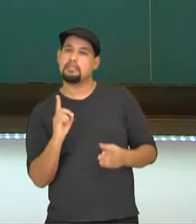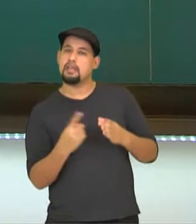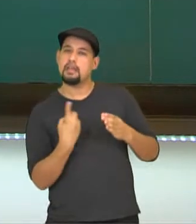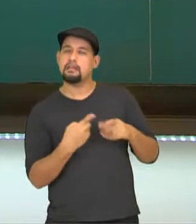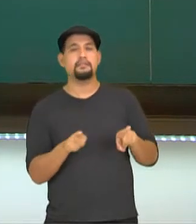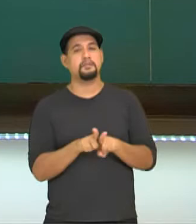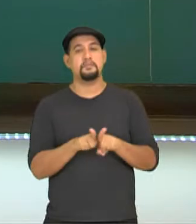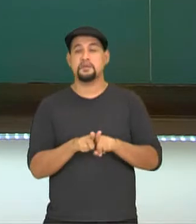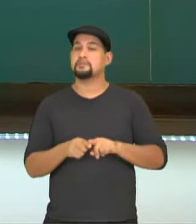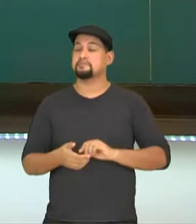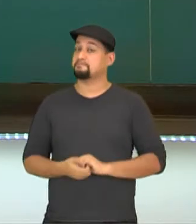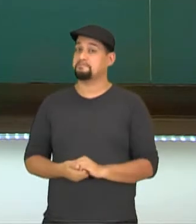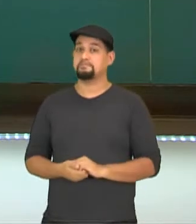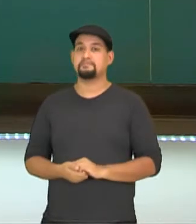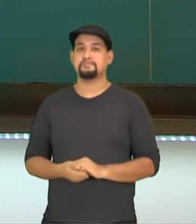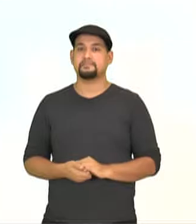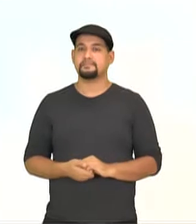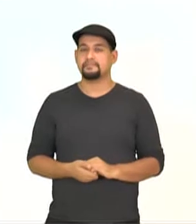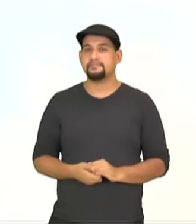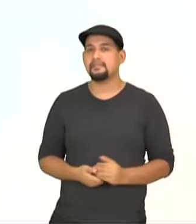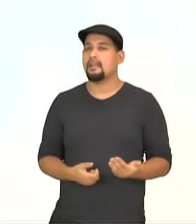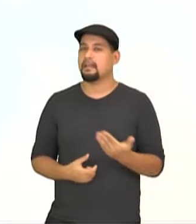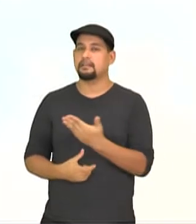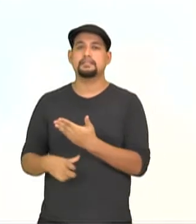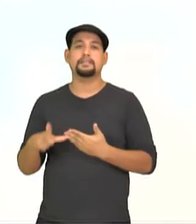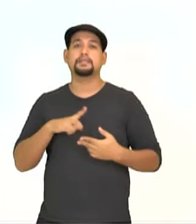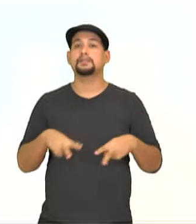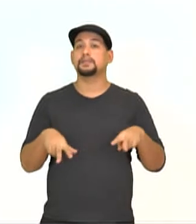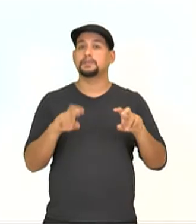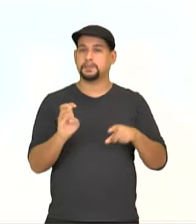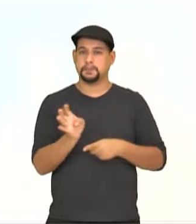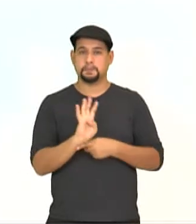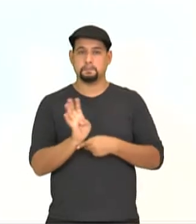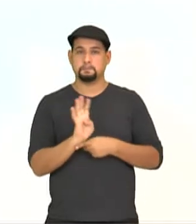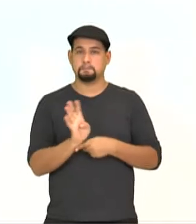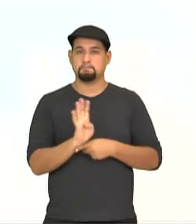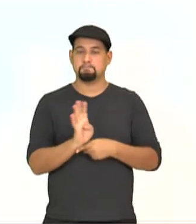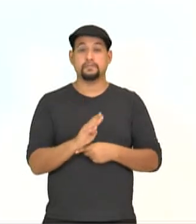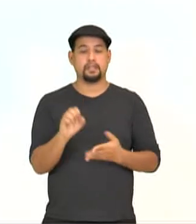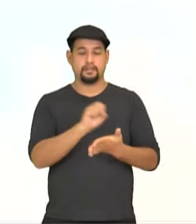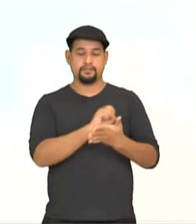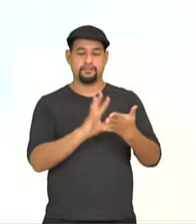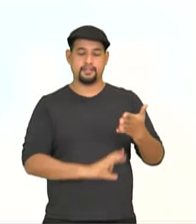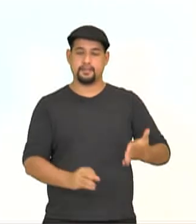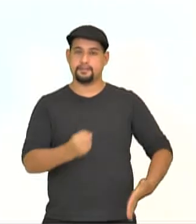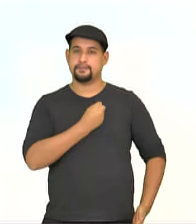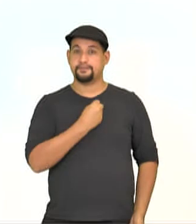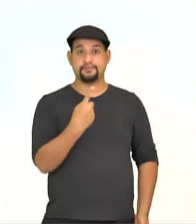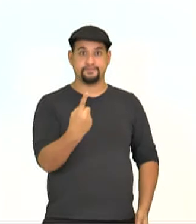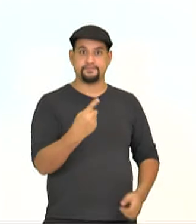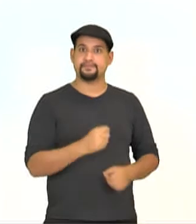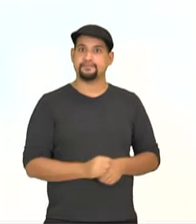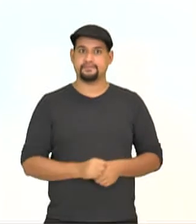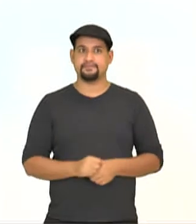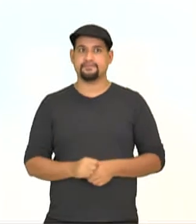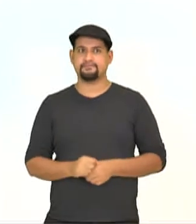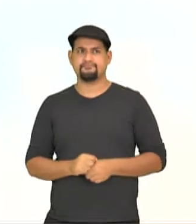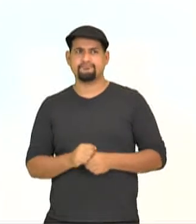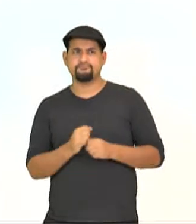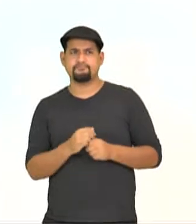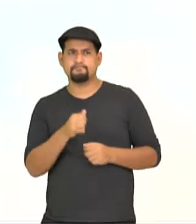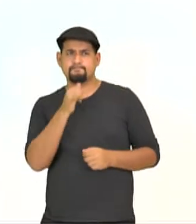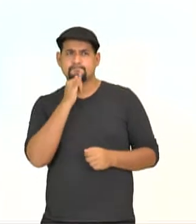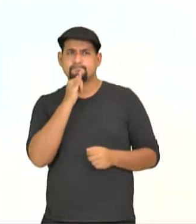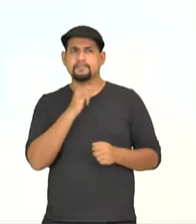certo? E aqui, no caso, a respeito do filme. Vamos para a atividade número 1. Fíjate bien en